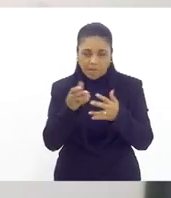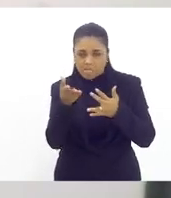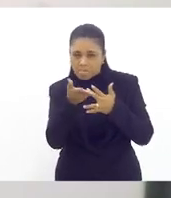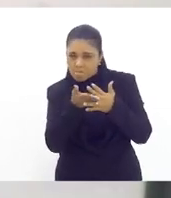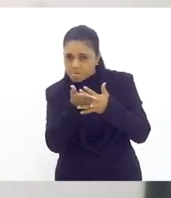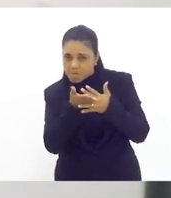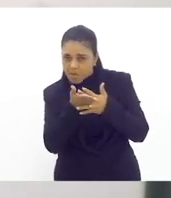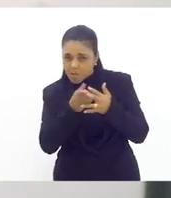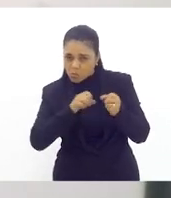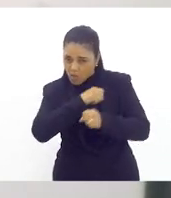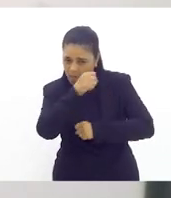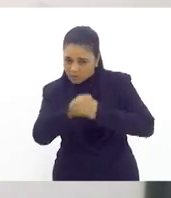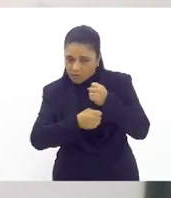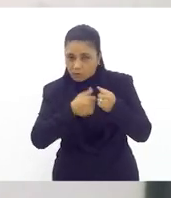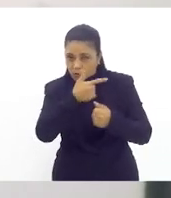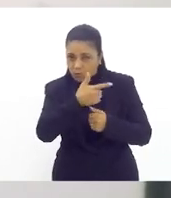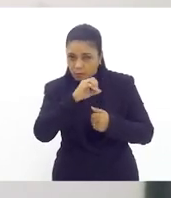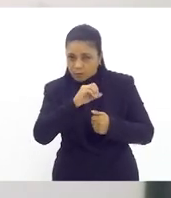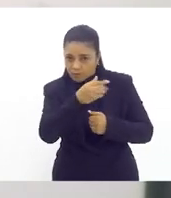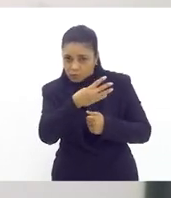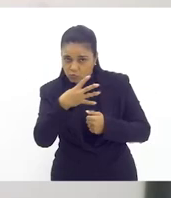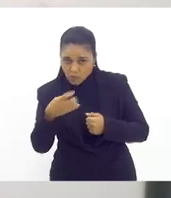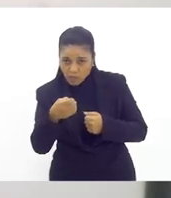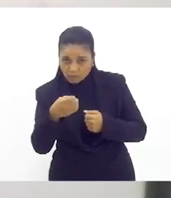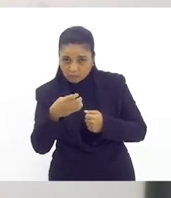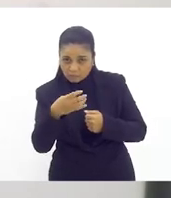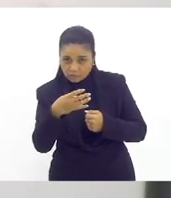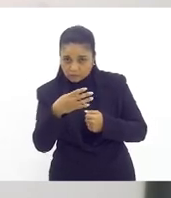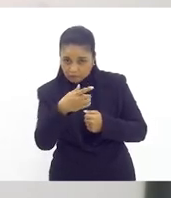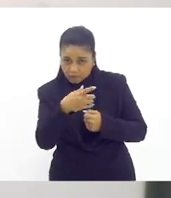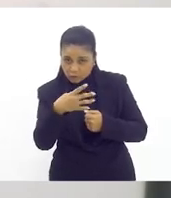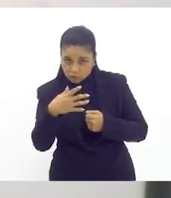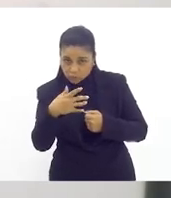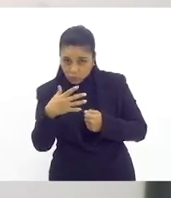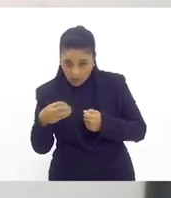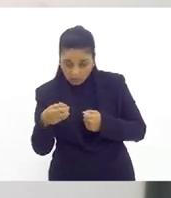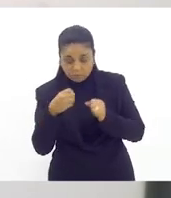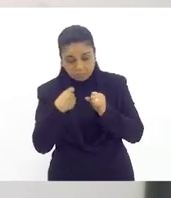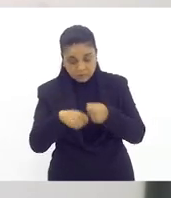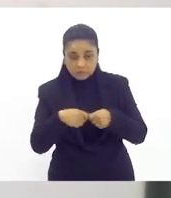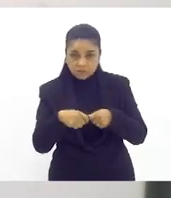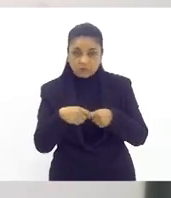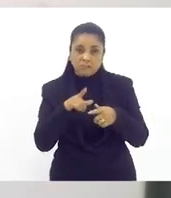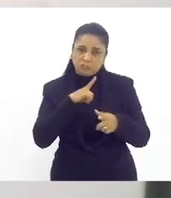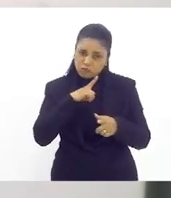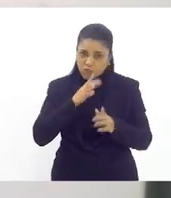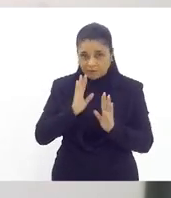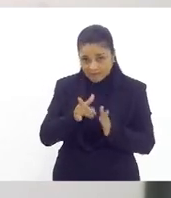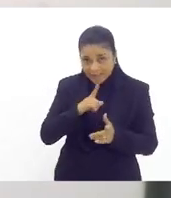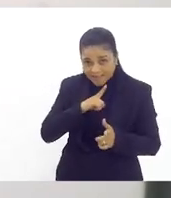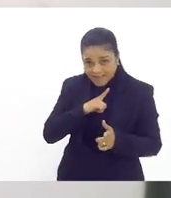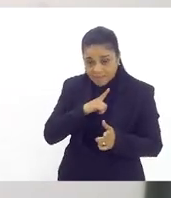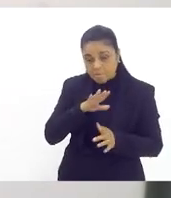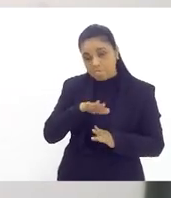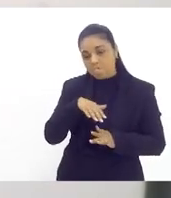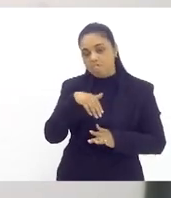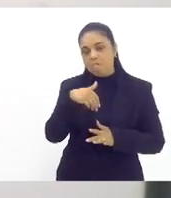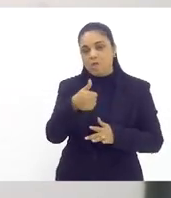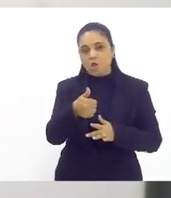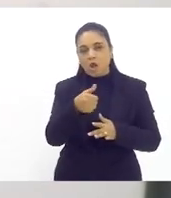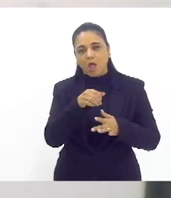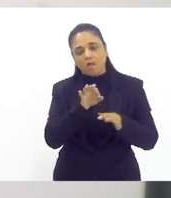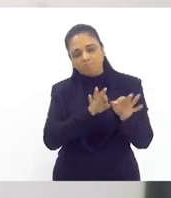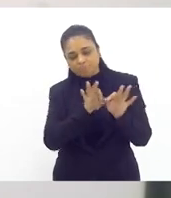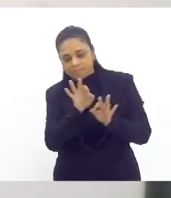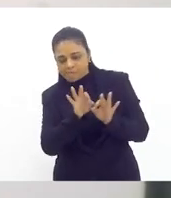ano que vem você vai precisar fazer se você não fez se você já tem você vai ter que melhorar você vai ter